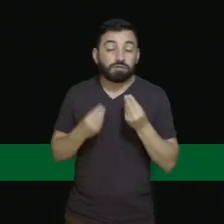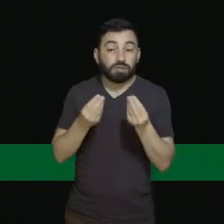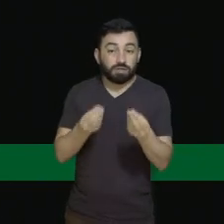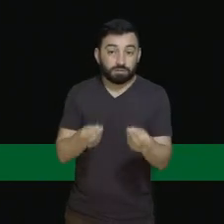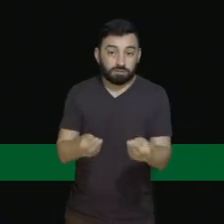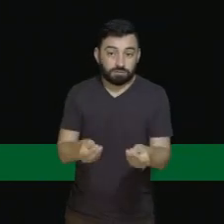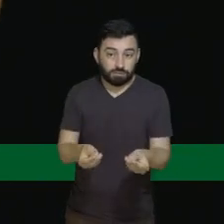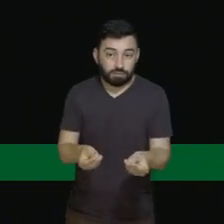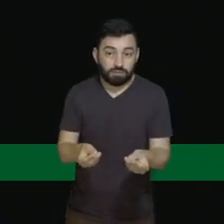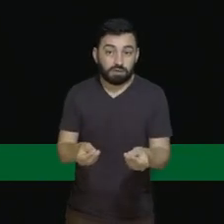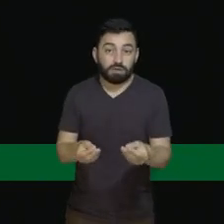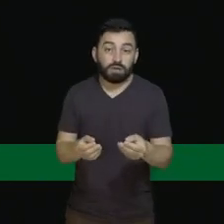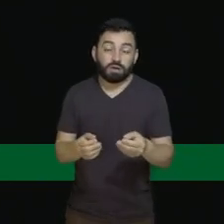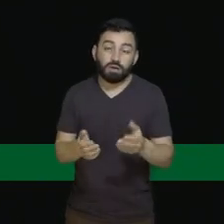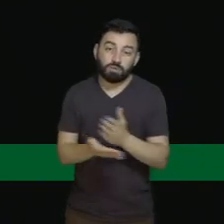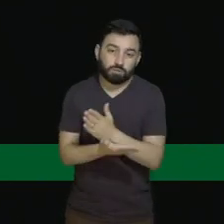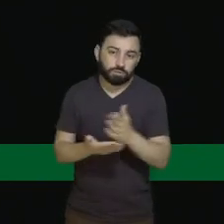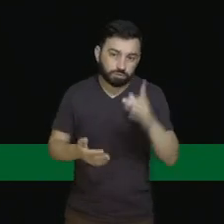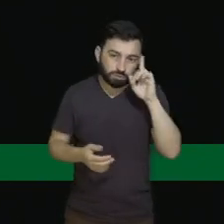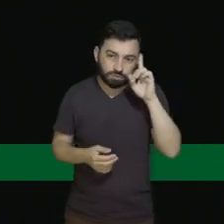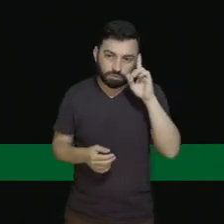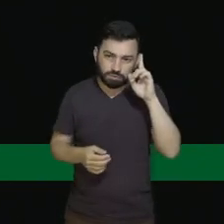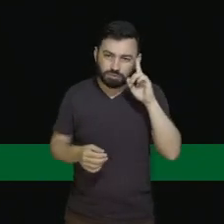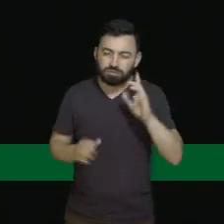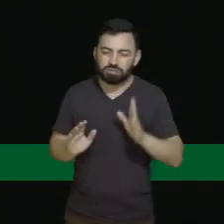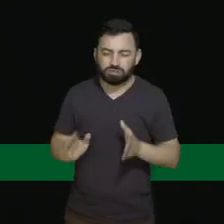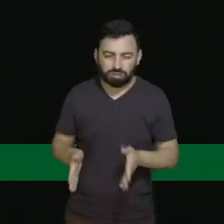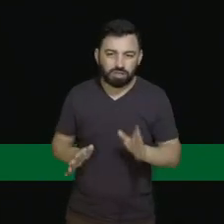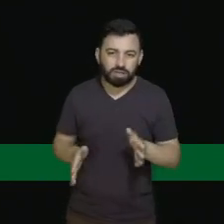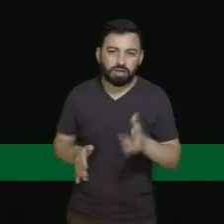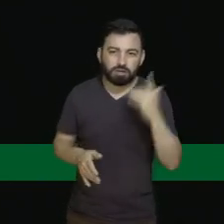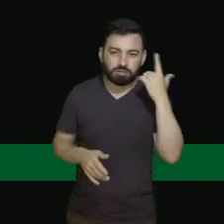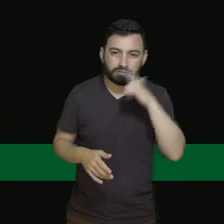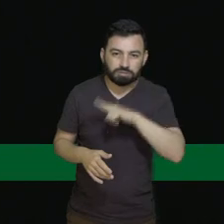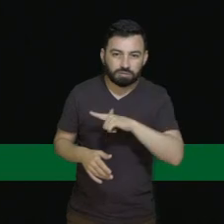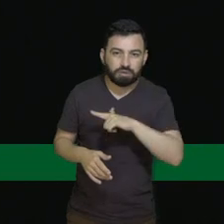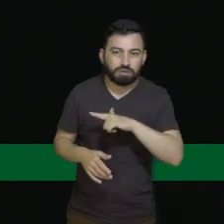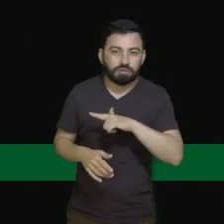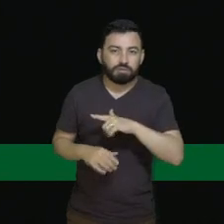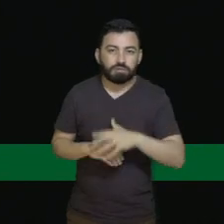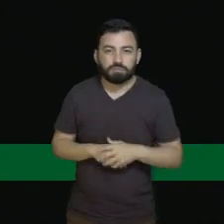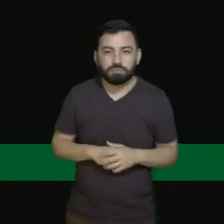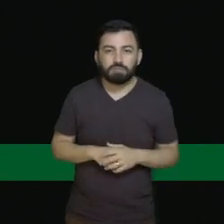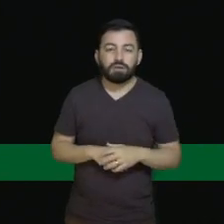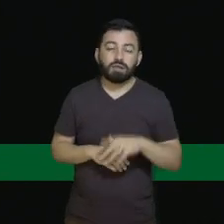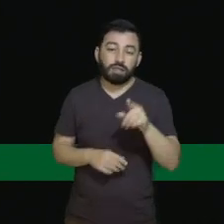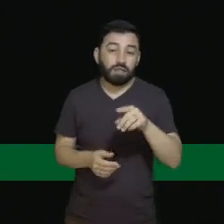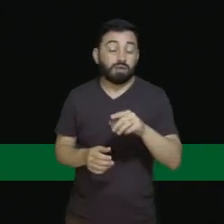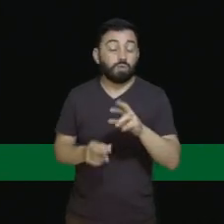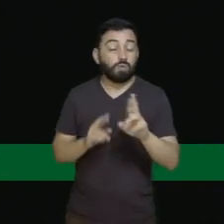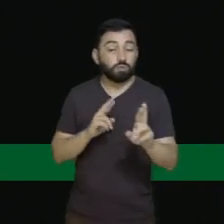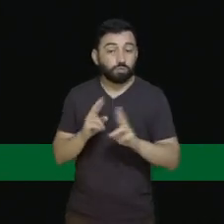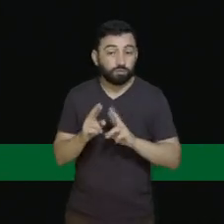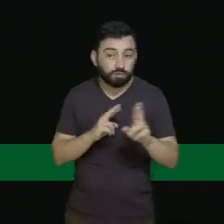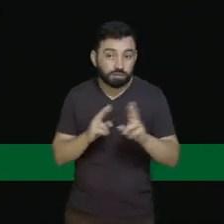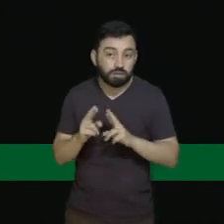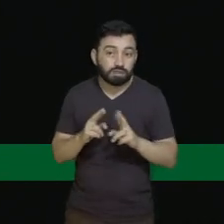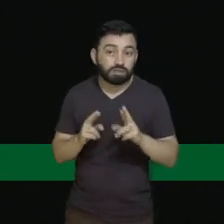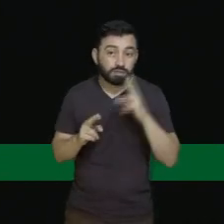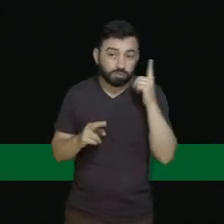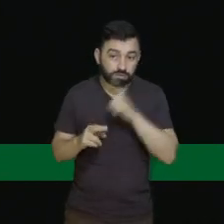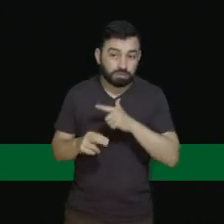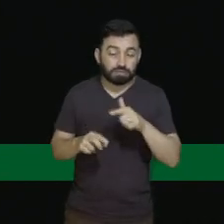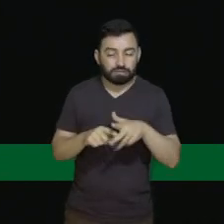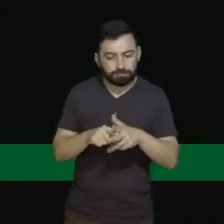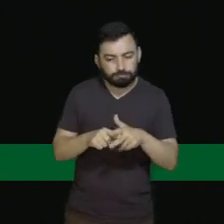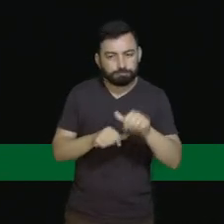aqui os dias, mas com o dever cumprido, com a missão realizada, que essas rodovias estão sendo